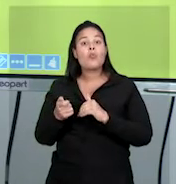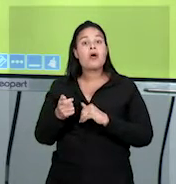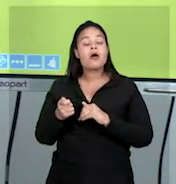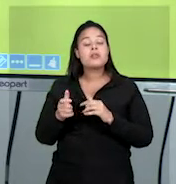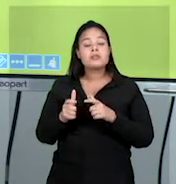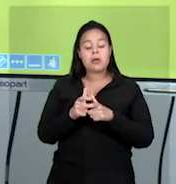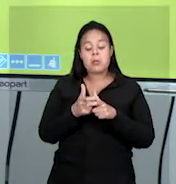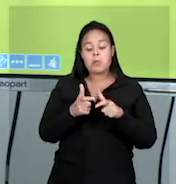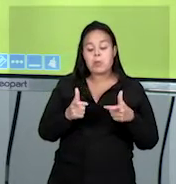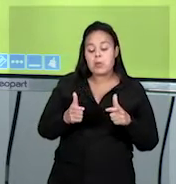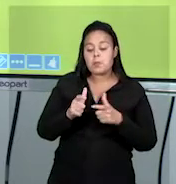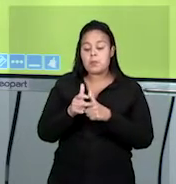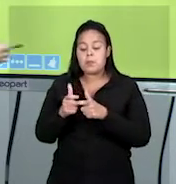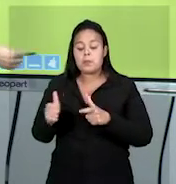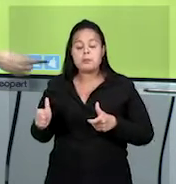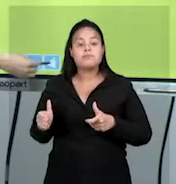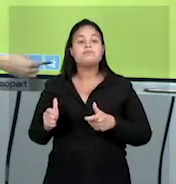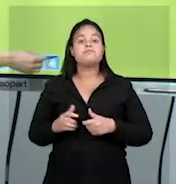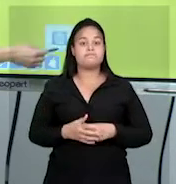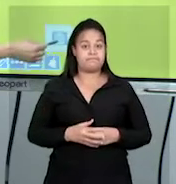Ó.